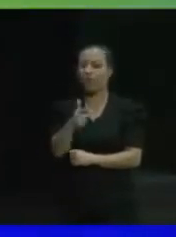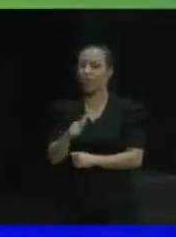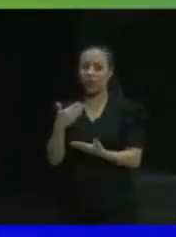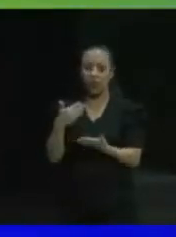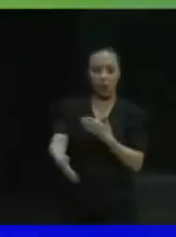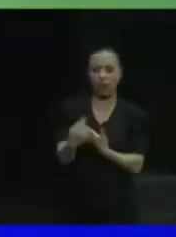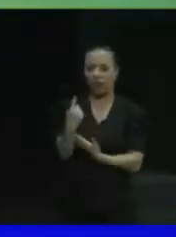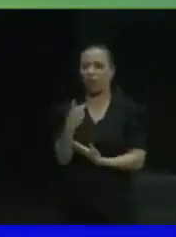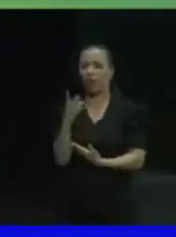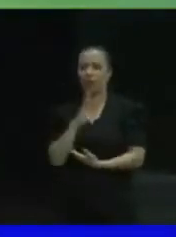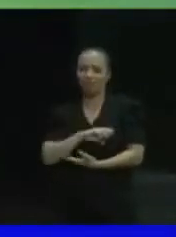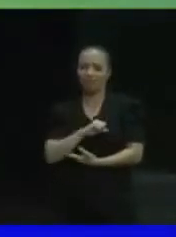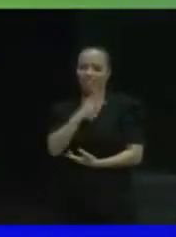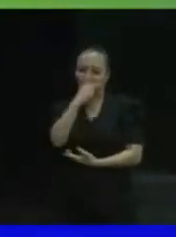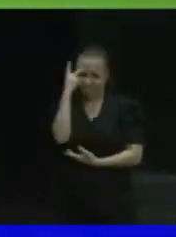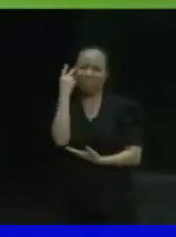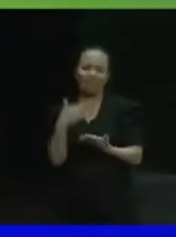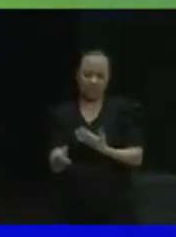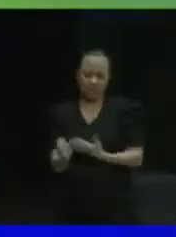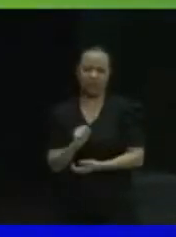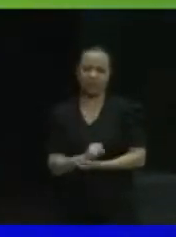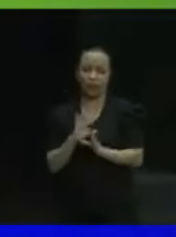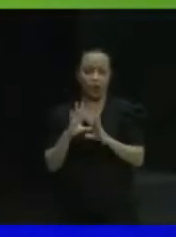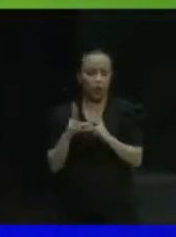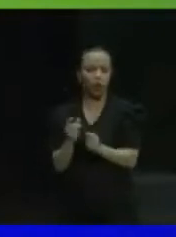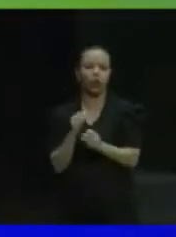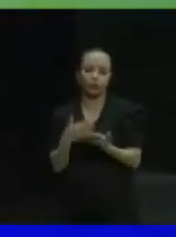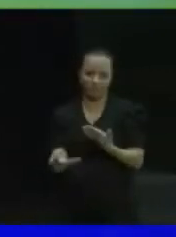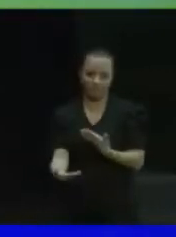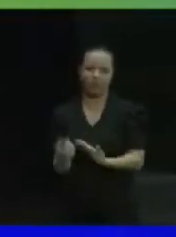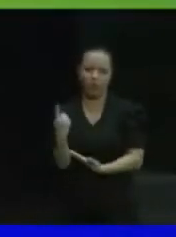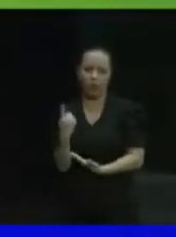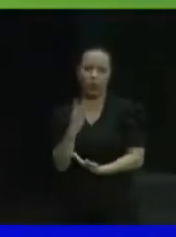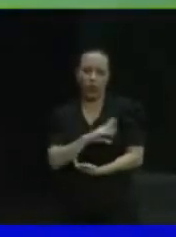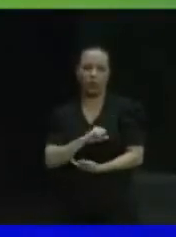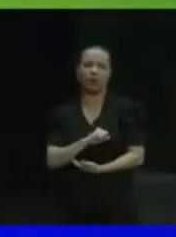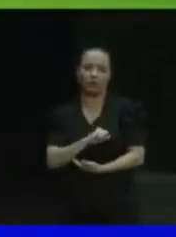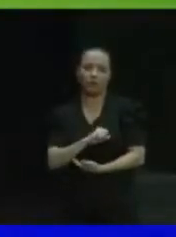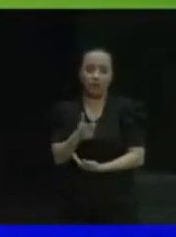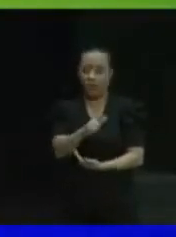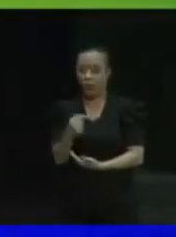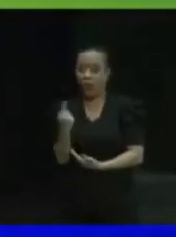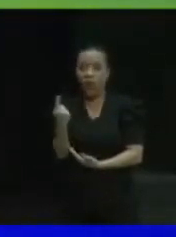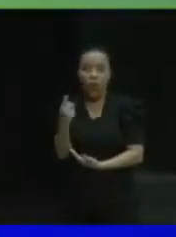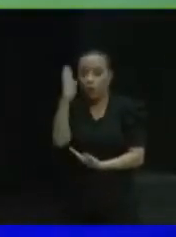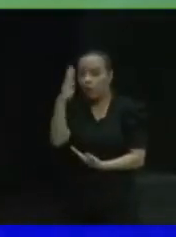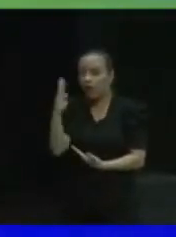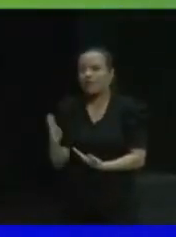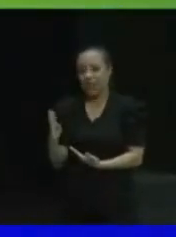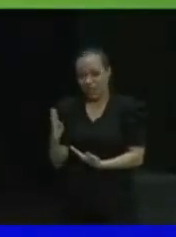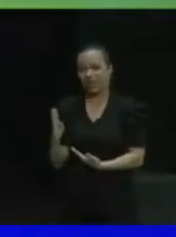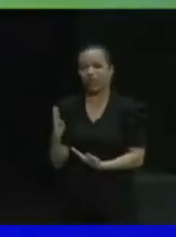perdido alguma pessoa querida, um parente ou um amigo. Não há um verdadeiro brasileiro